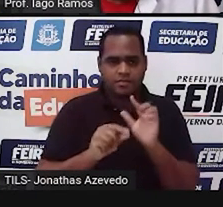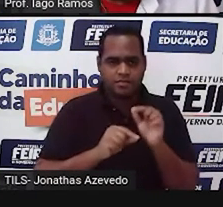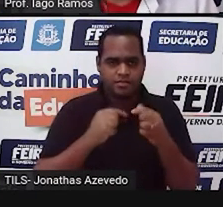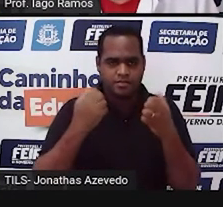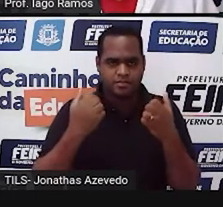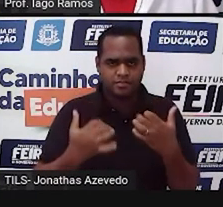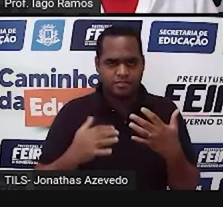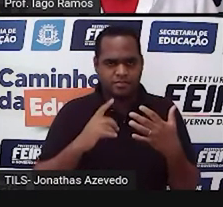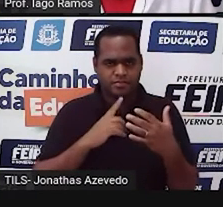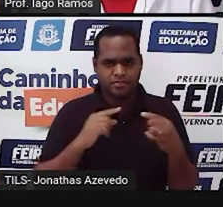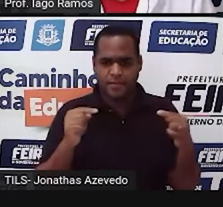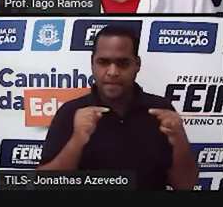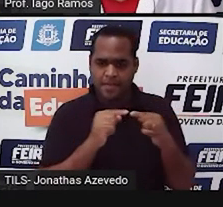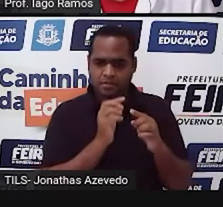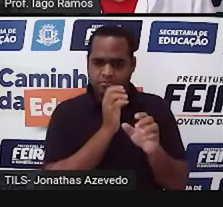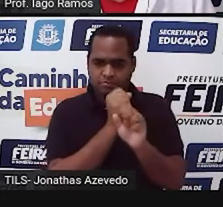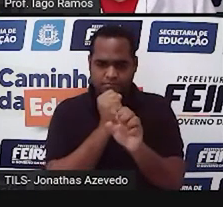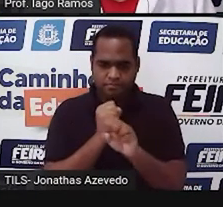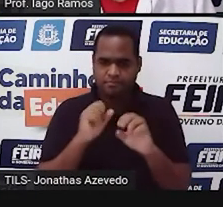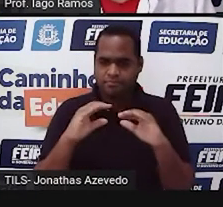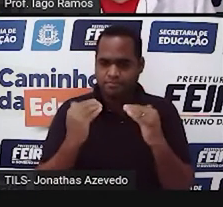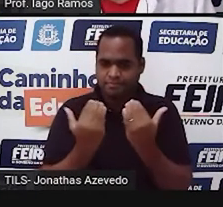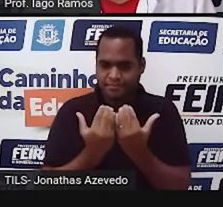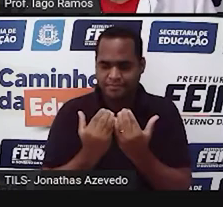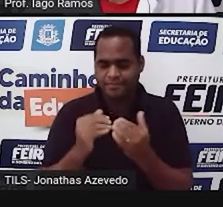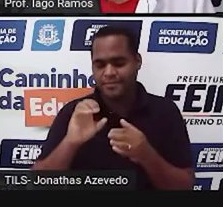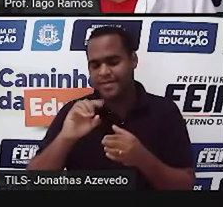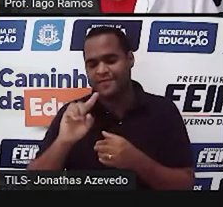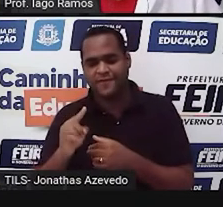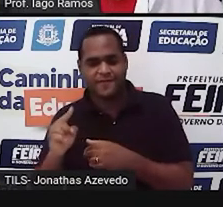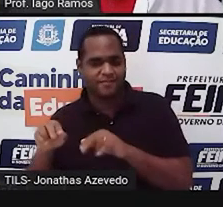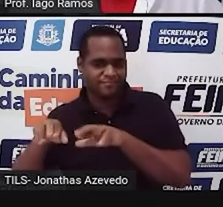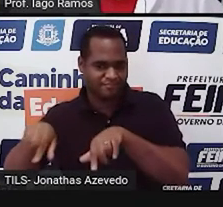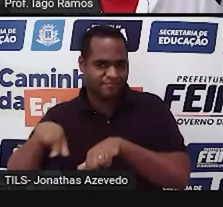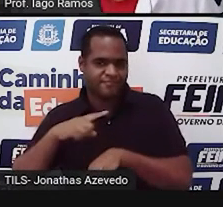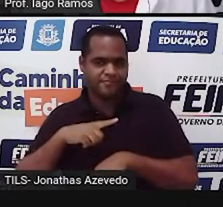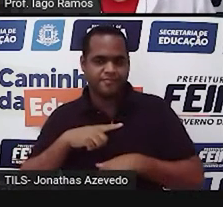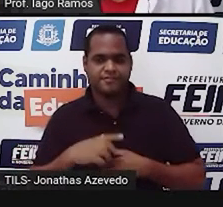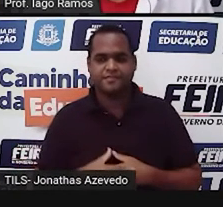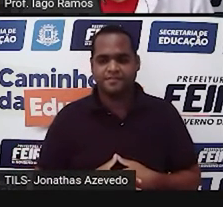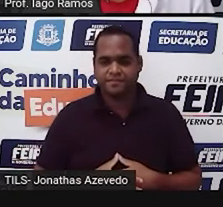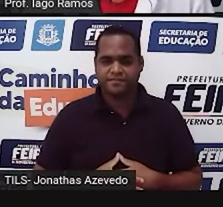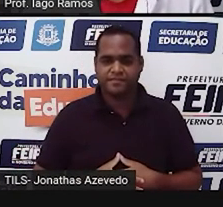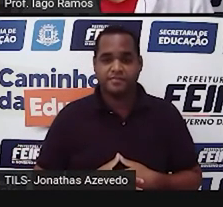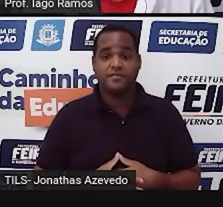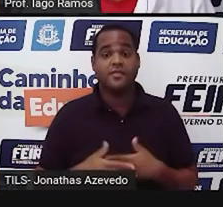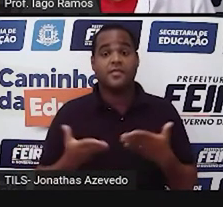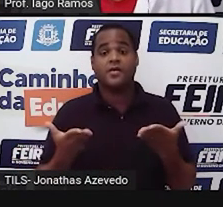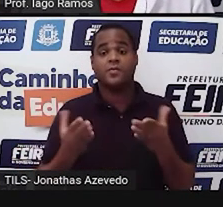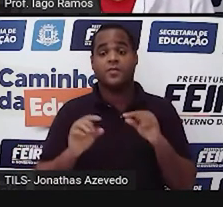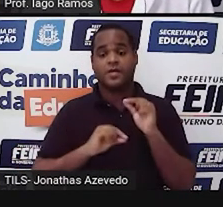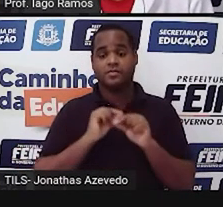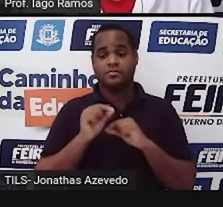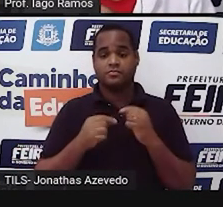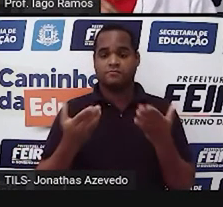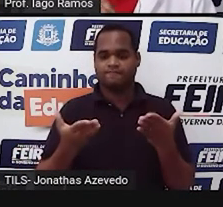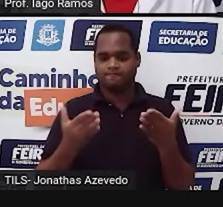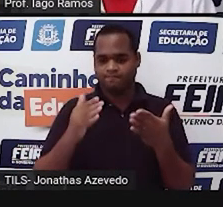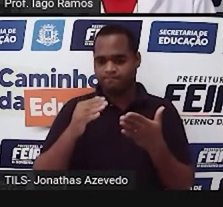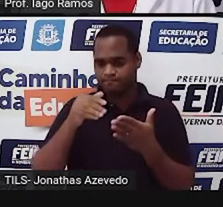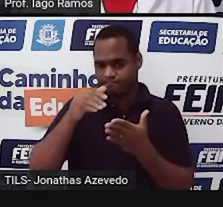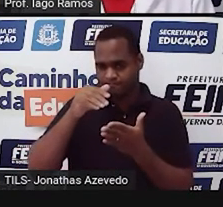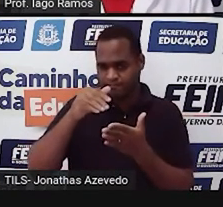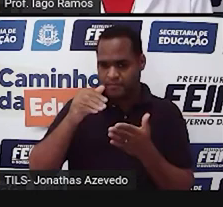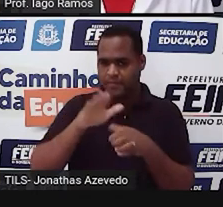forma o conjunto dos números decimais certo bom nós vamos fazer assim olha só até aqui